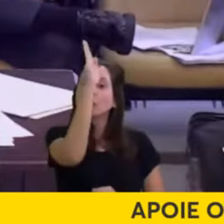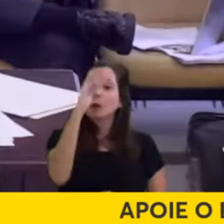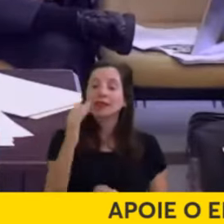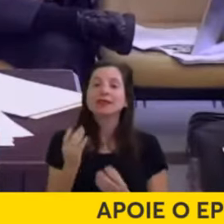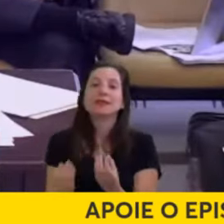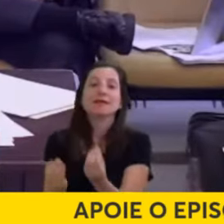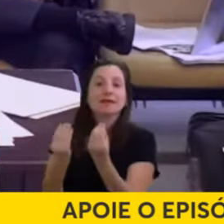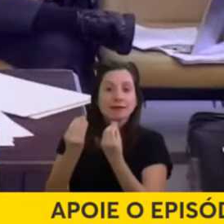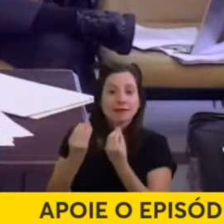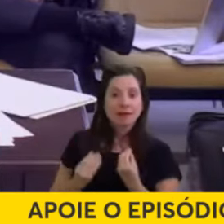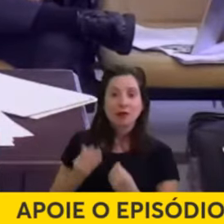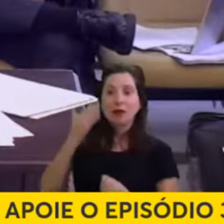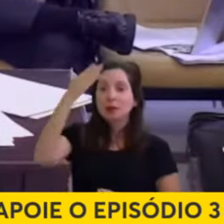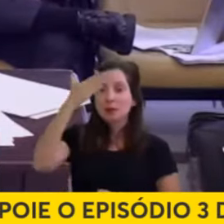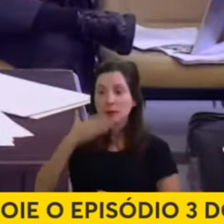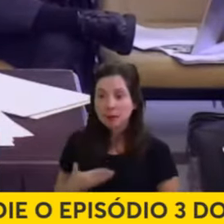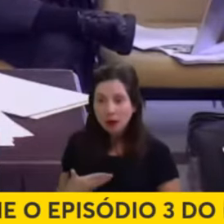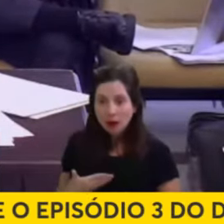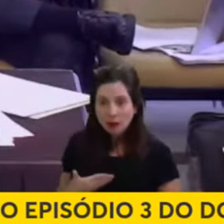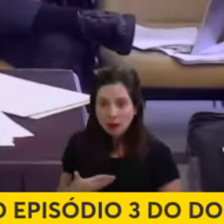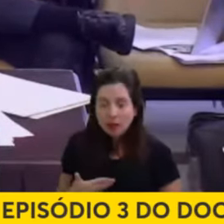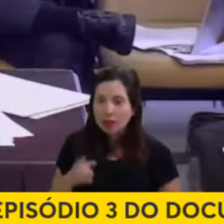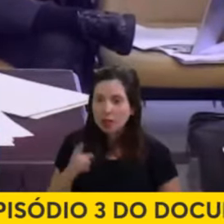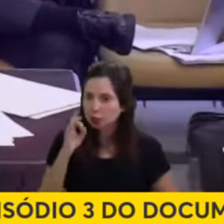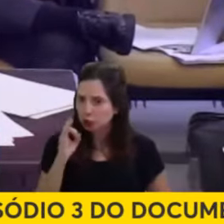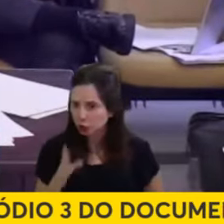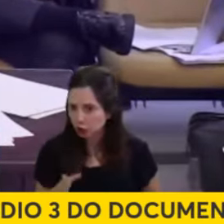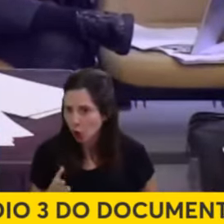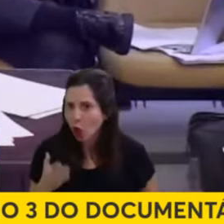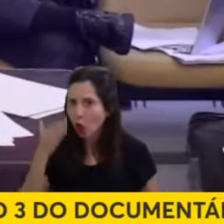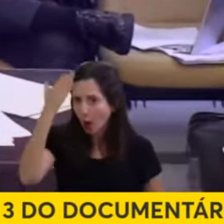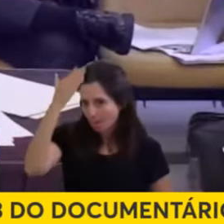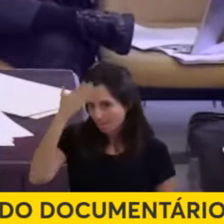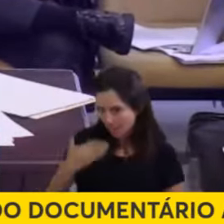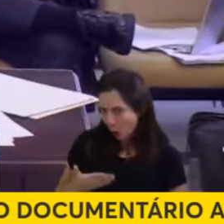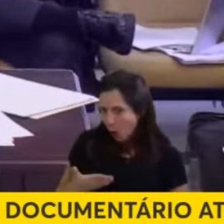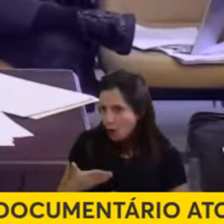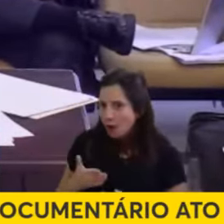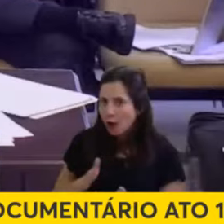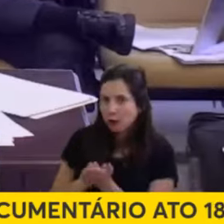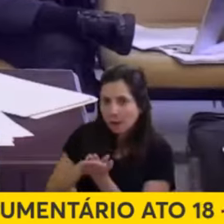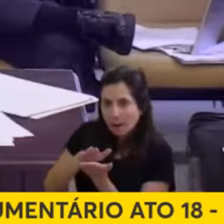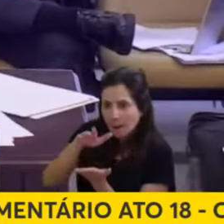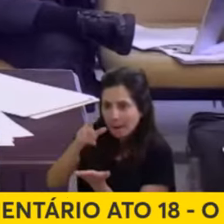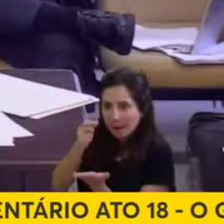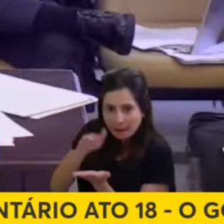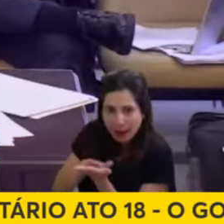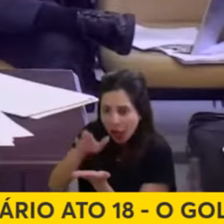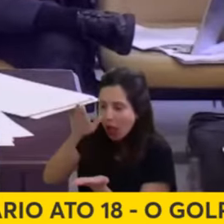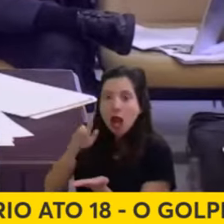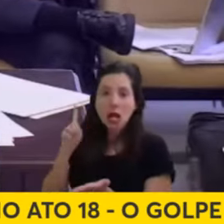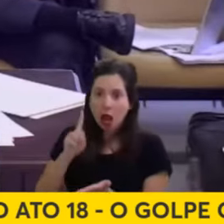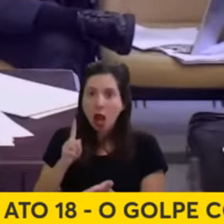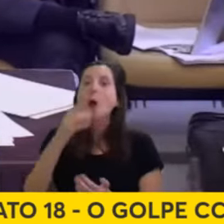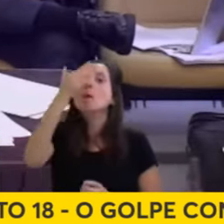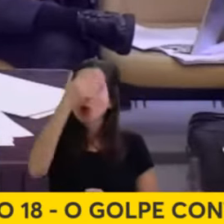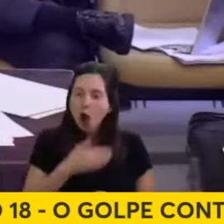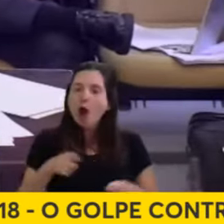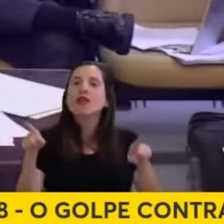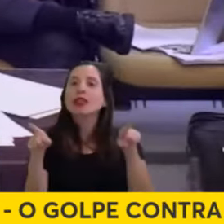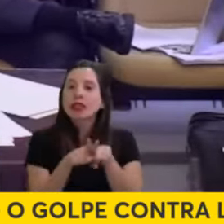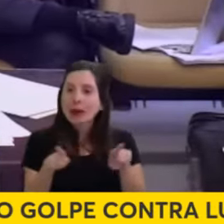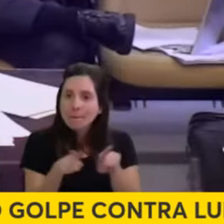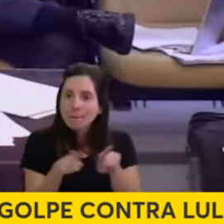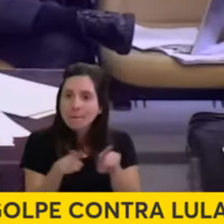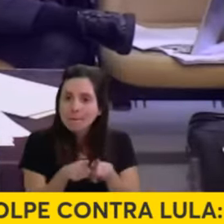disso trouxe inclusive não somente as provas do montante de dinheiro que tinha sido empregado mas trouxe provas do dolo de